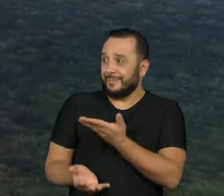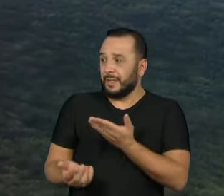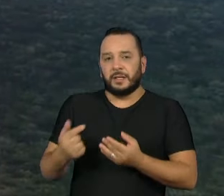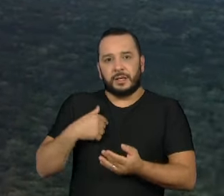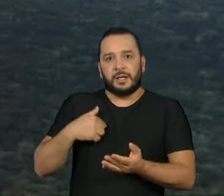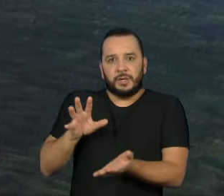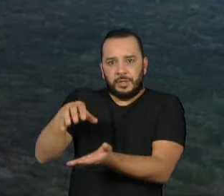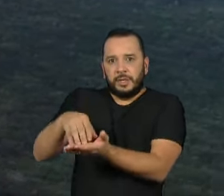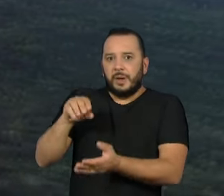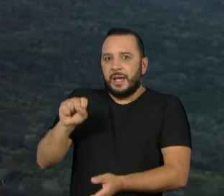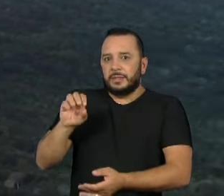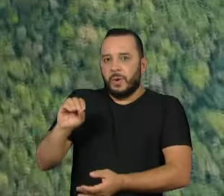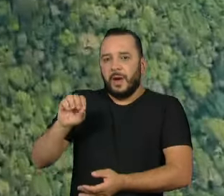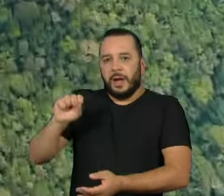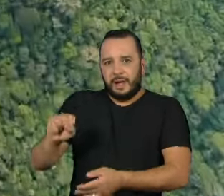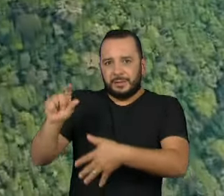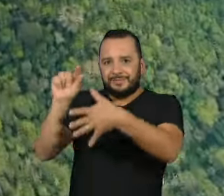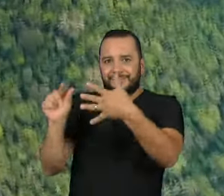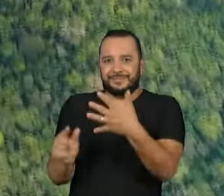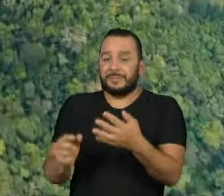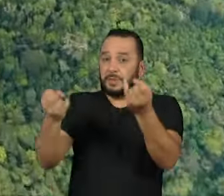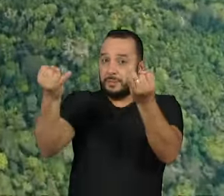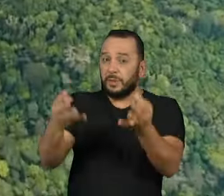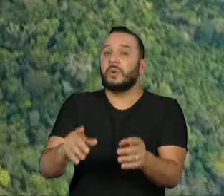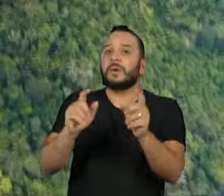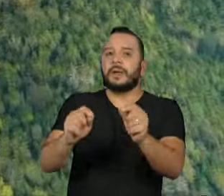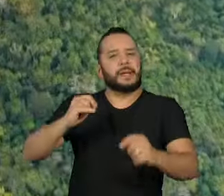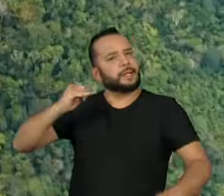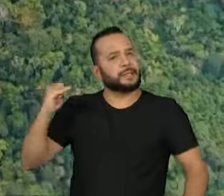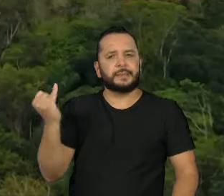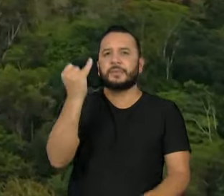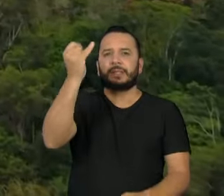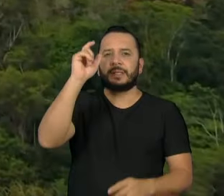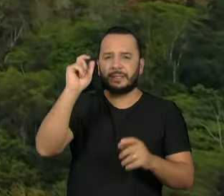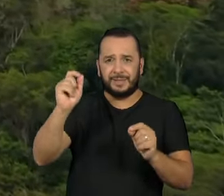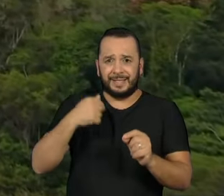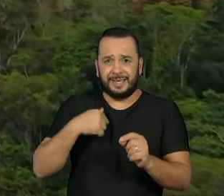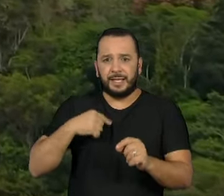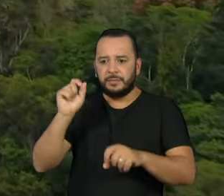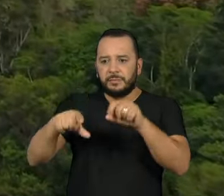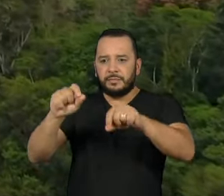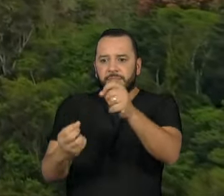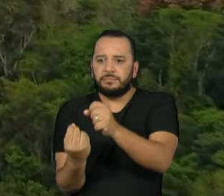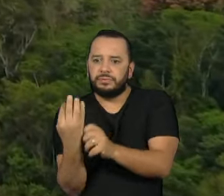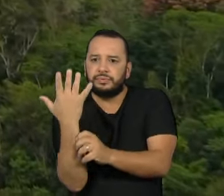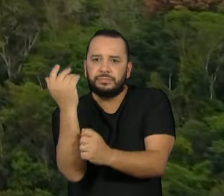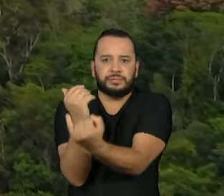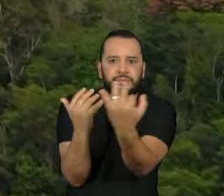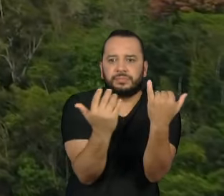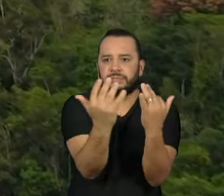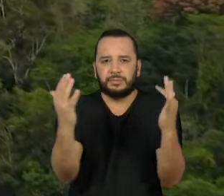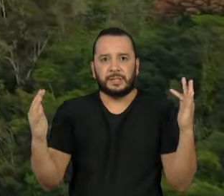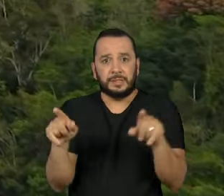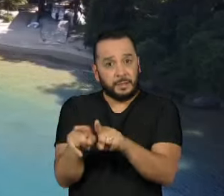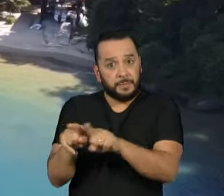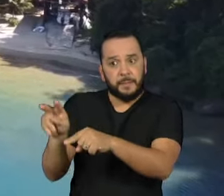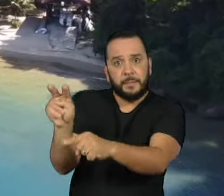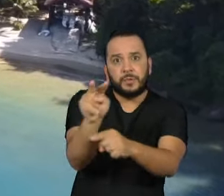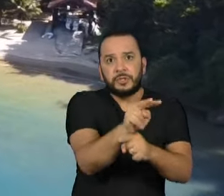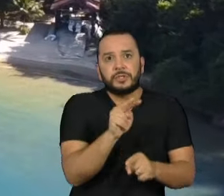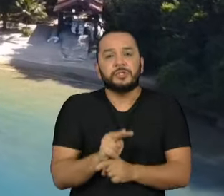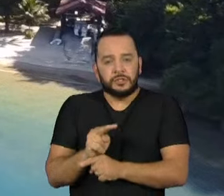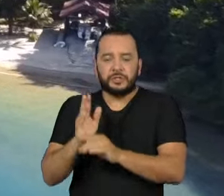Fundação SOS Mata Atlântica reafirma a importância de se recuperar e proteger a floresta que presta serviços essenciais